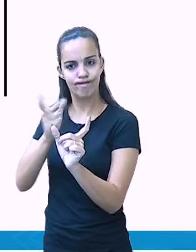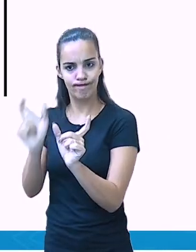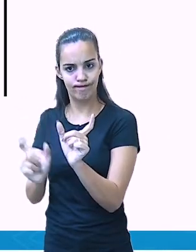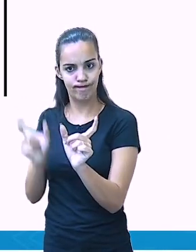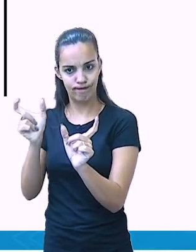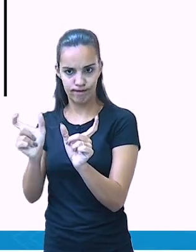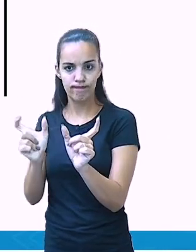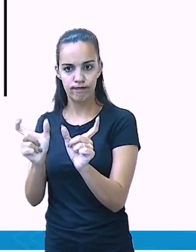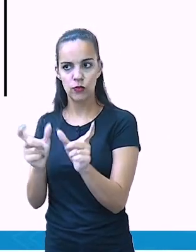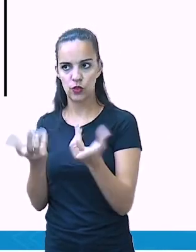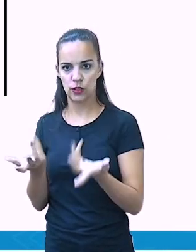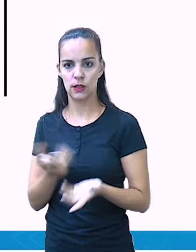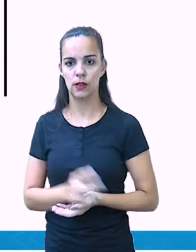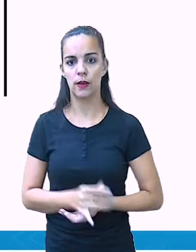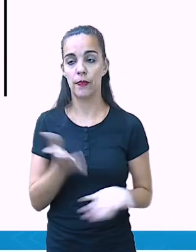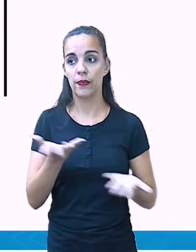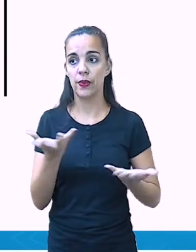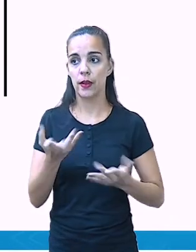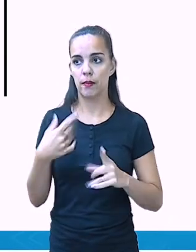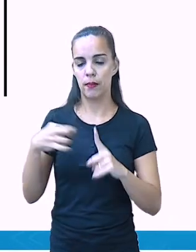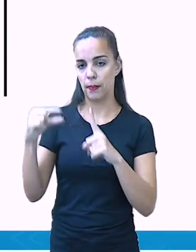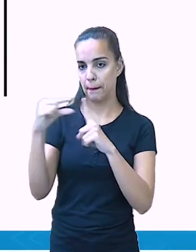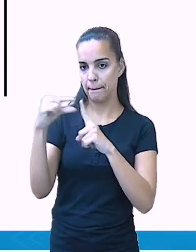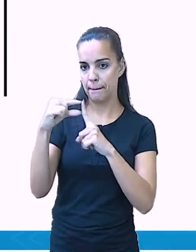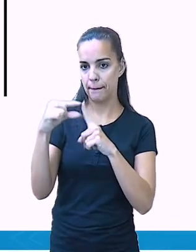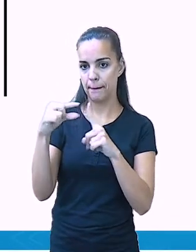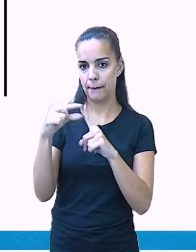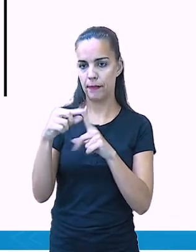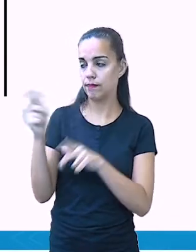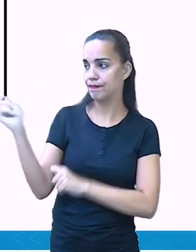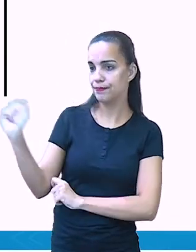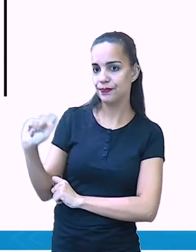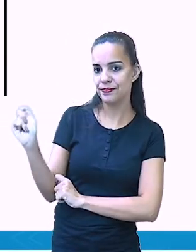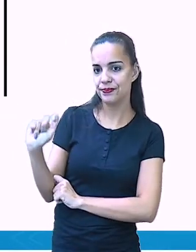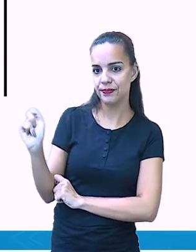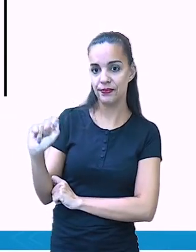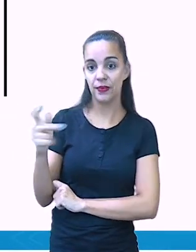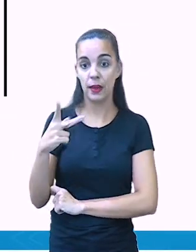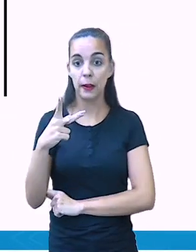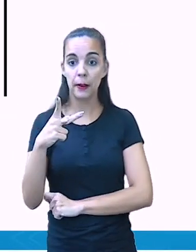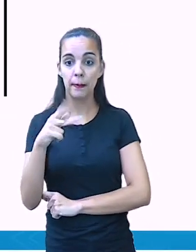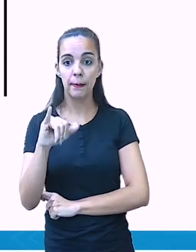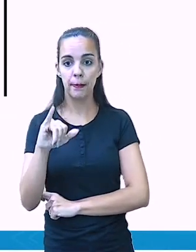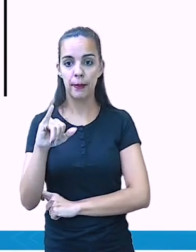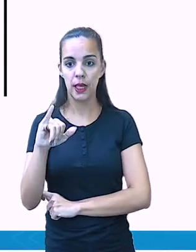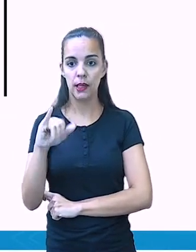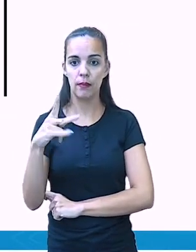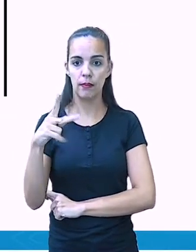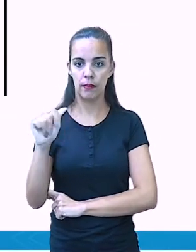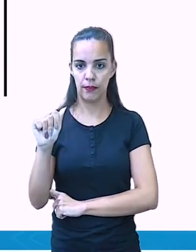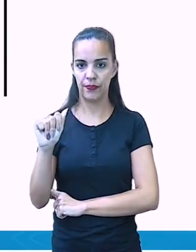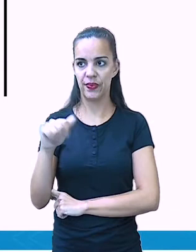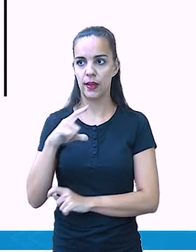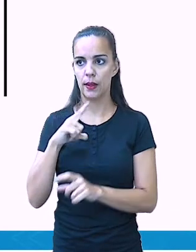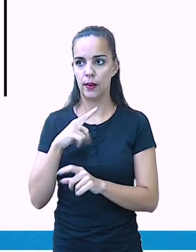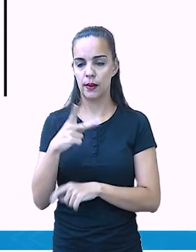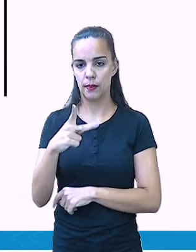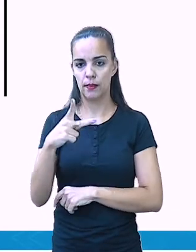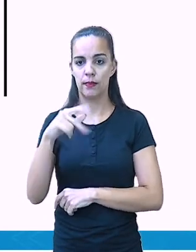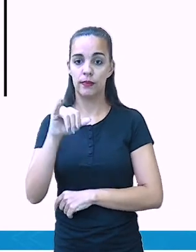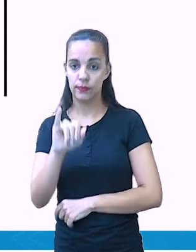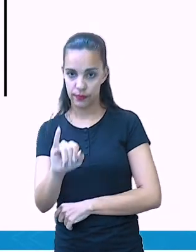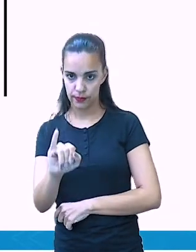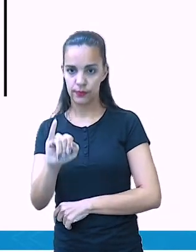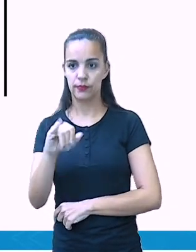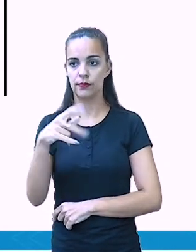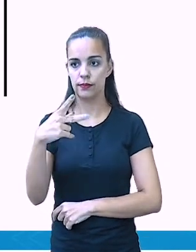vocês relembrarem. A palavra pipa, olha lá, ela também tem 4 letras. O P, o I,